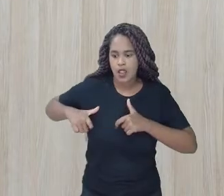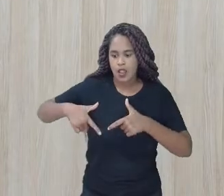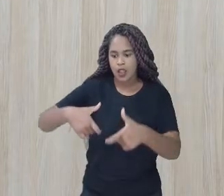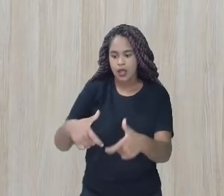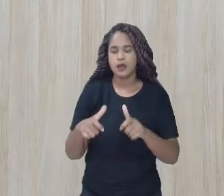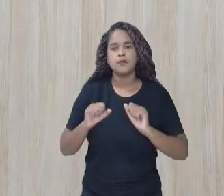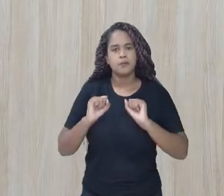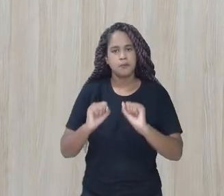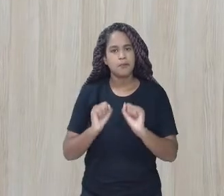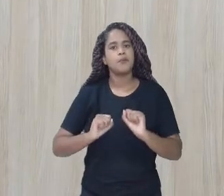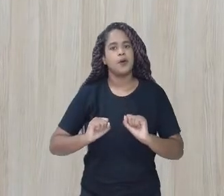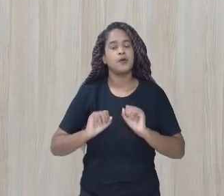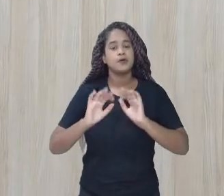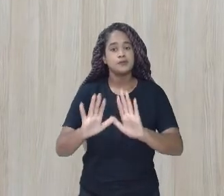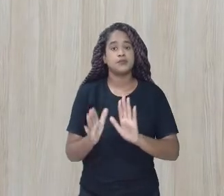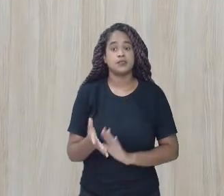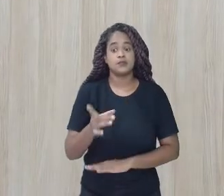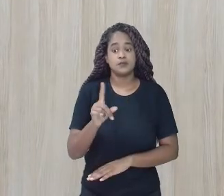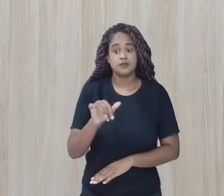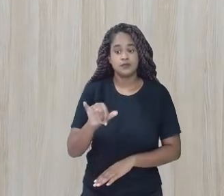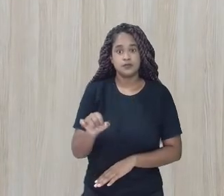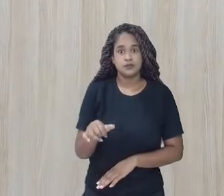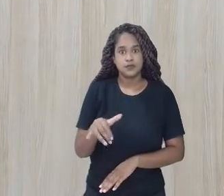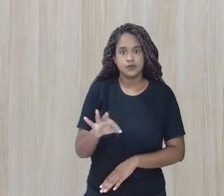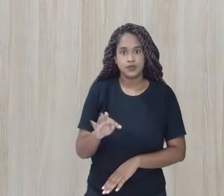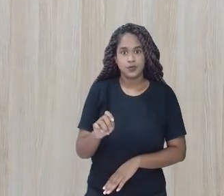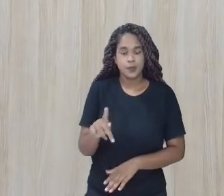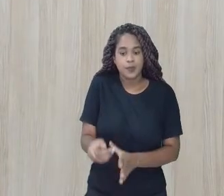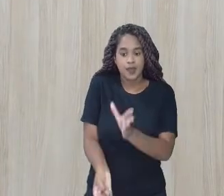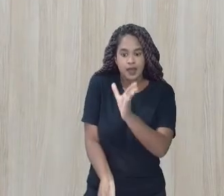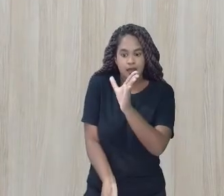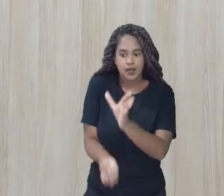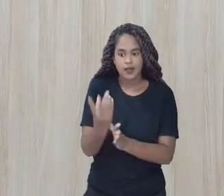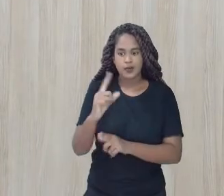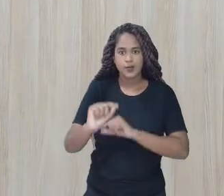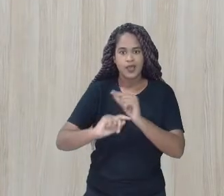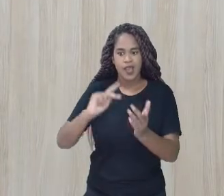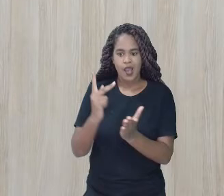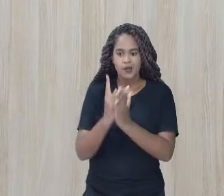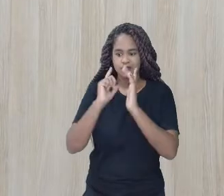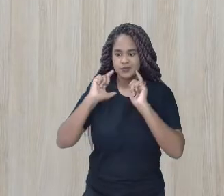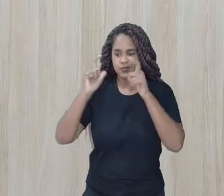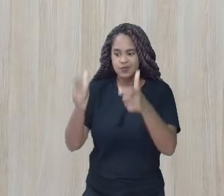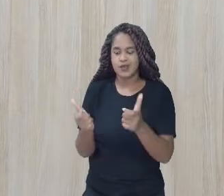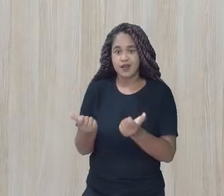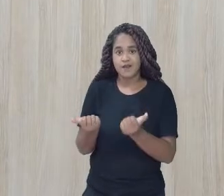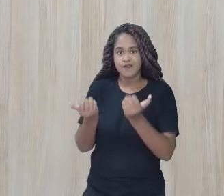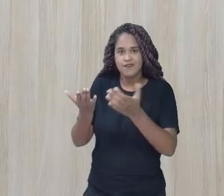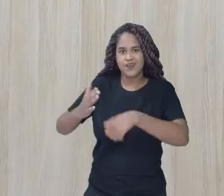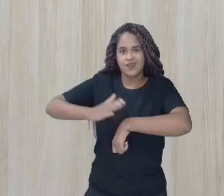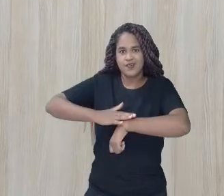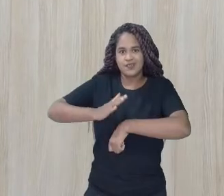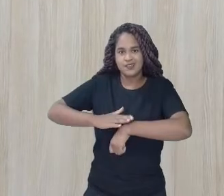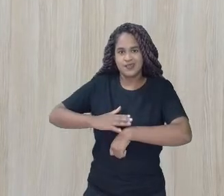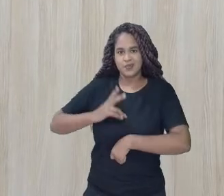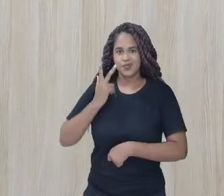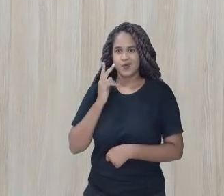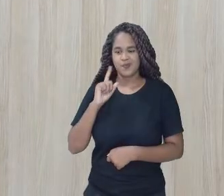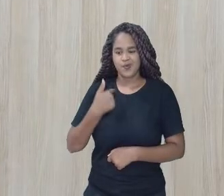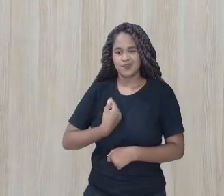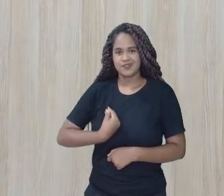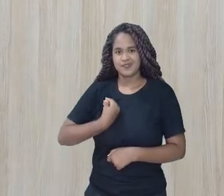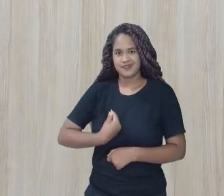literária. A distopia é a criação de todo um lugar fora do tempo habitual que a gente